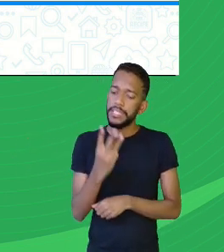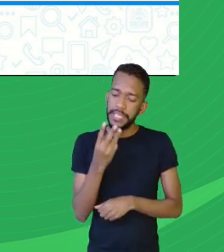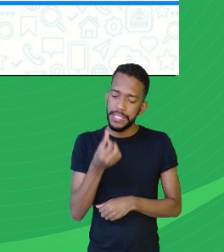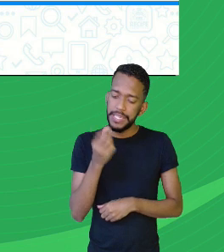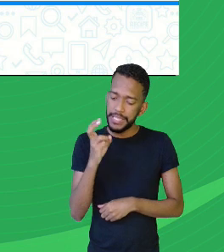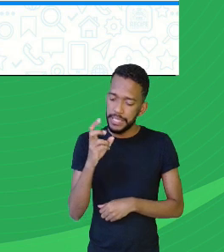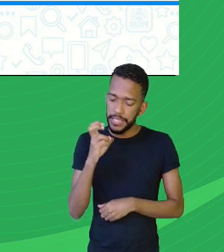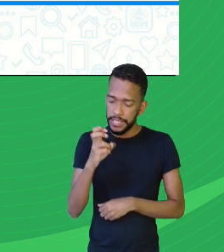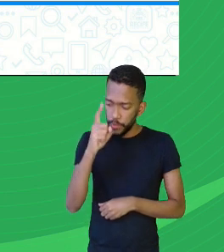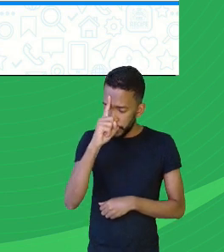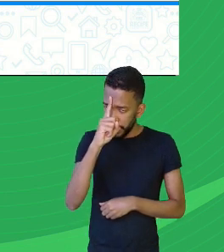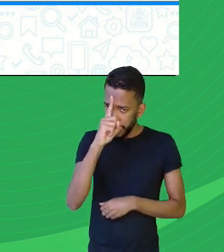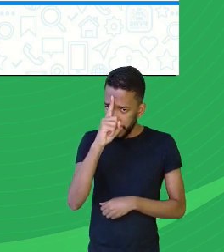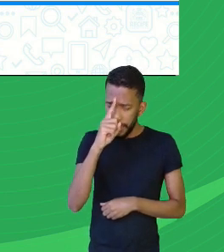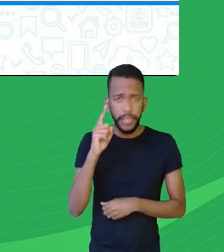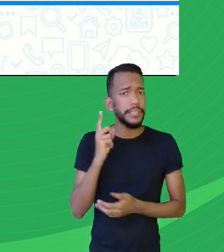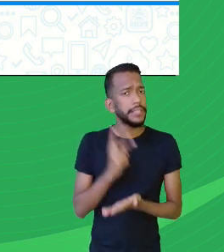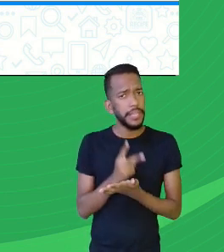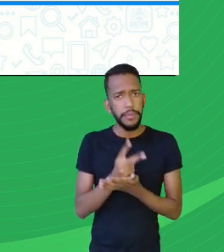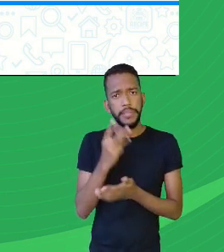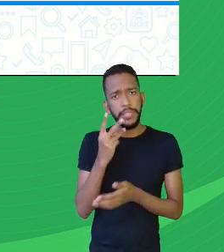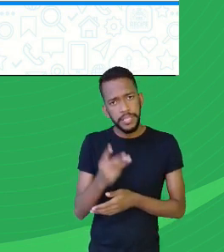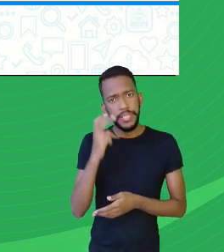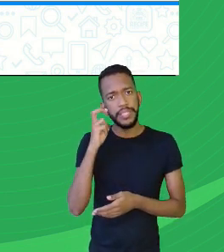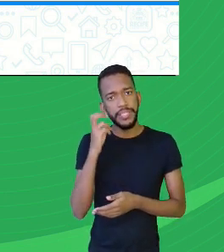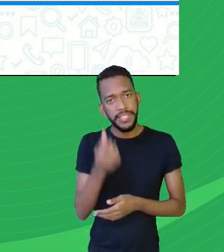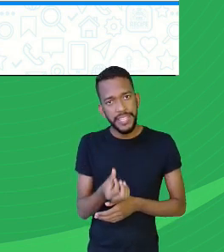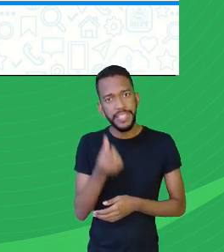365 dias. A gente conta sempre o ano com